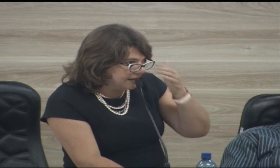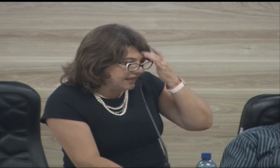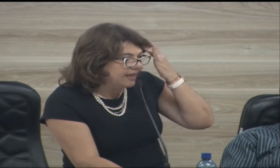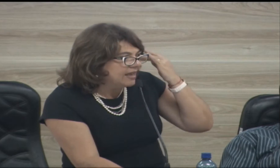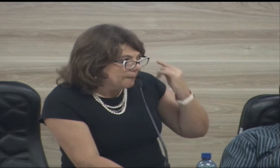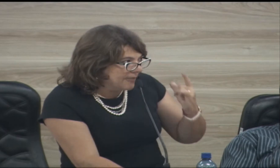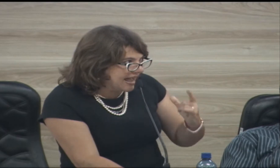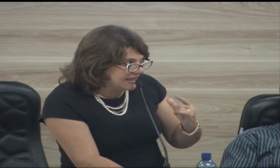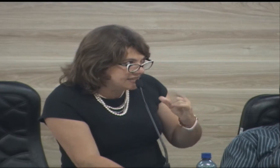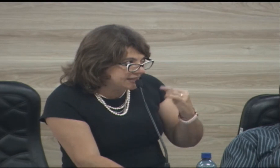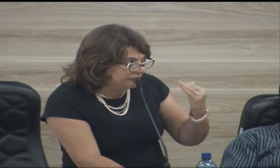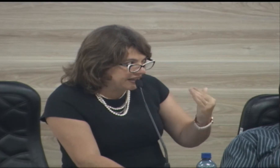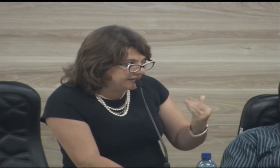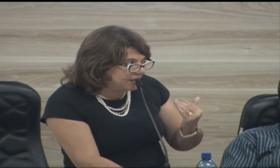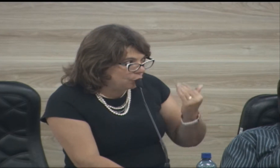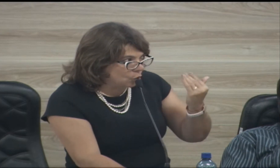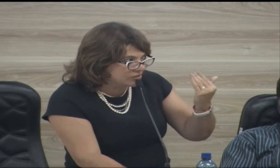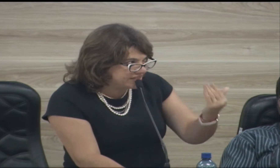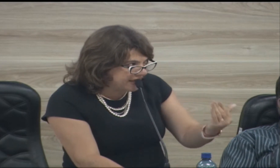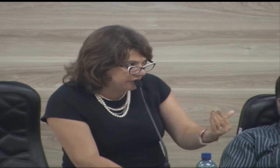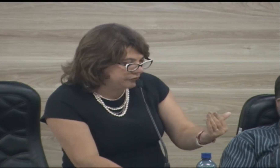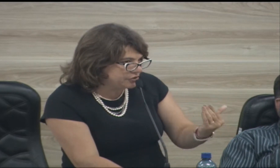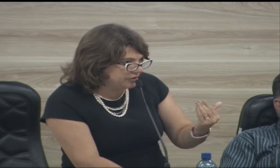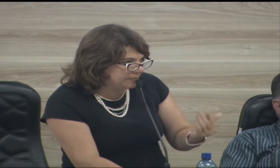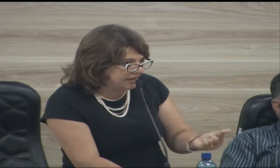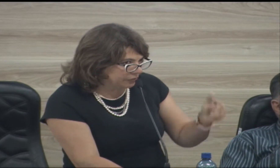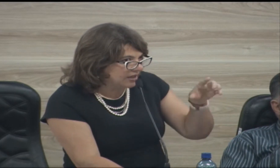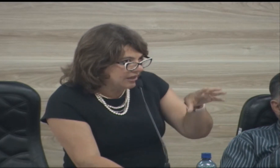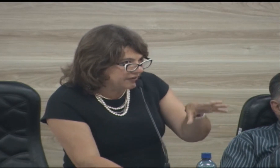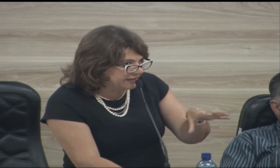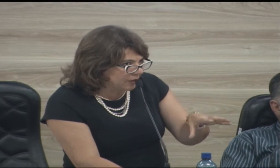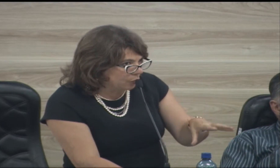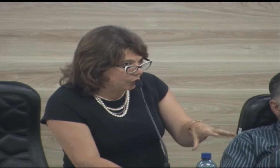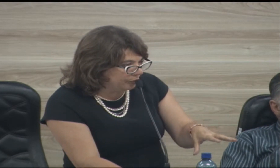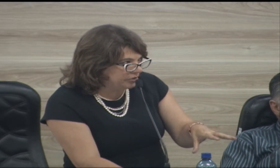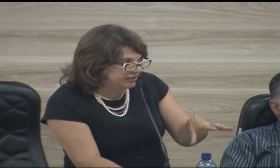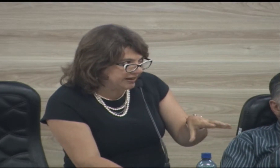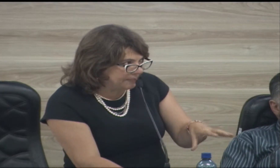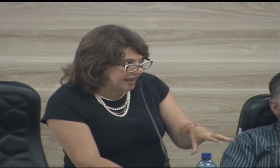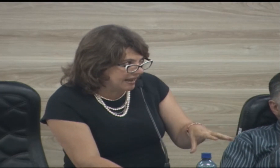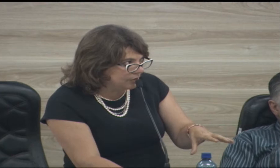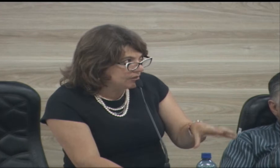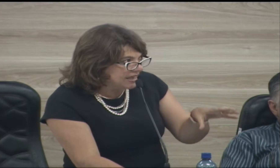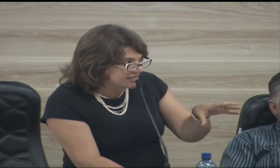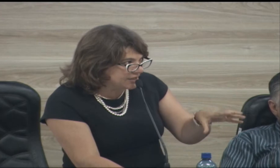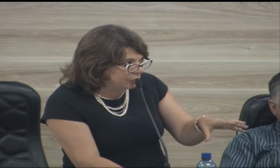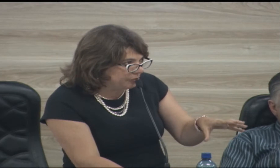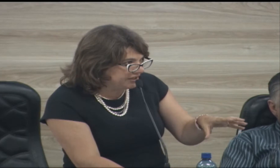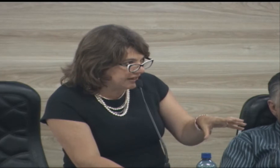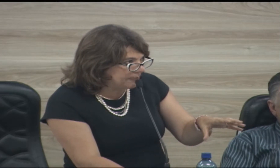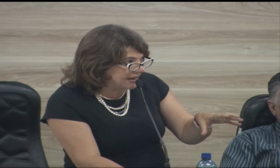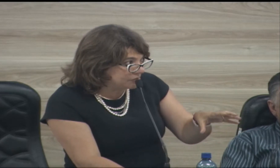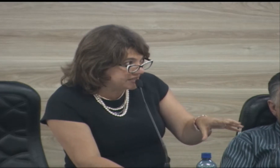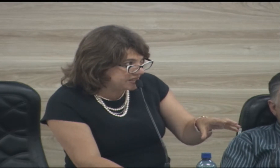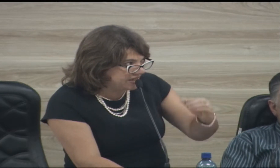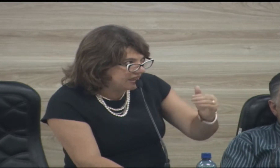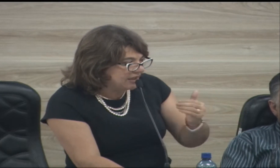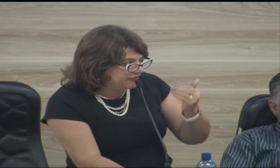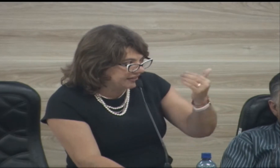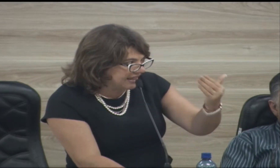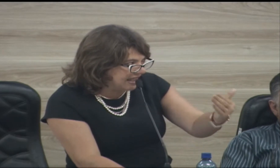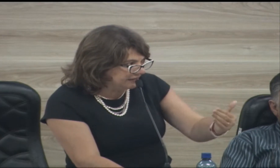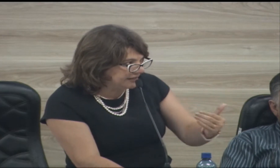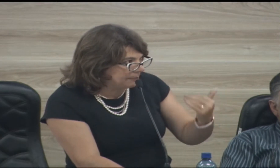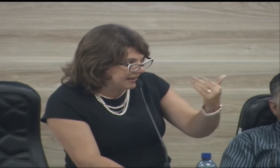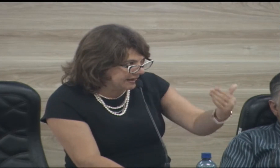agora, né? Mas não vai ter o conselho em funcionamento. Vai ter o grupo de trabalho, esse grupo de trabalho sim